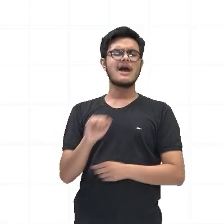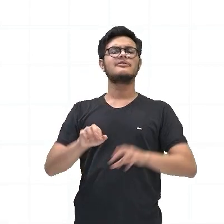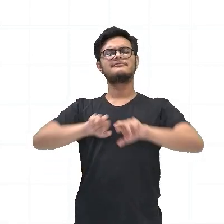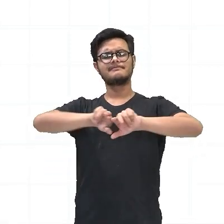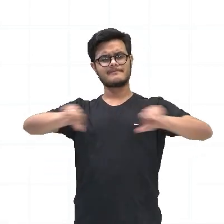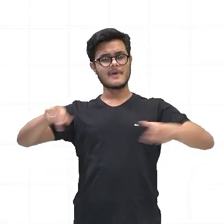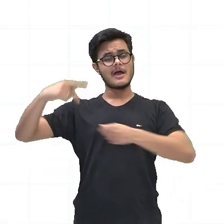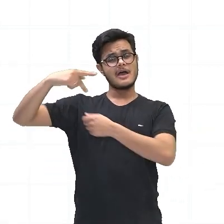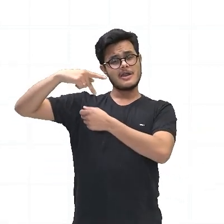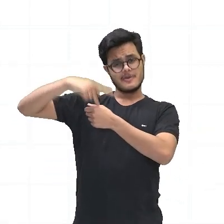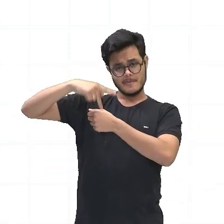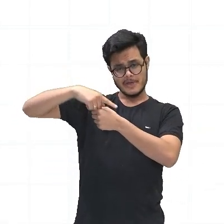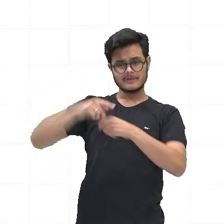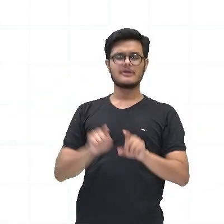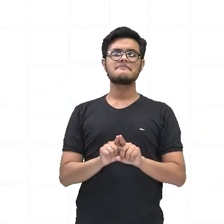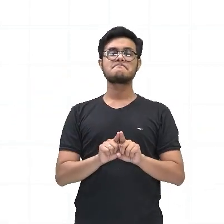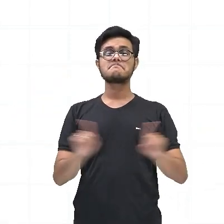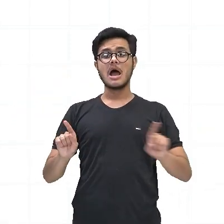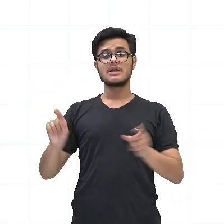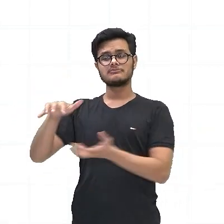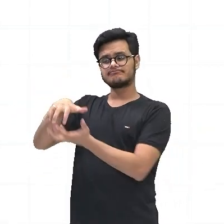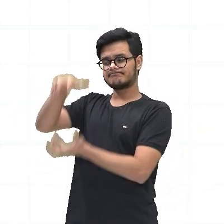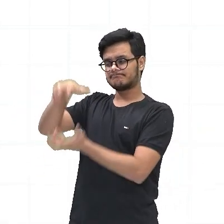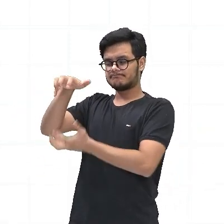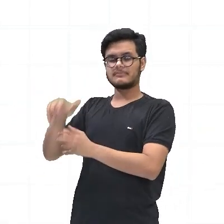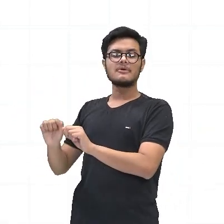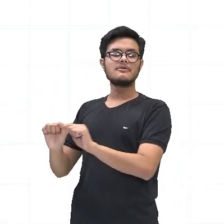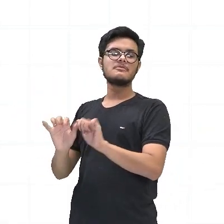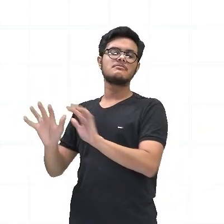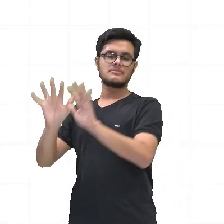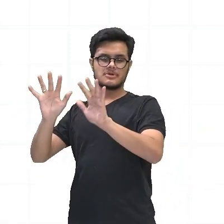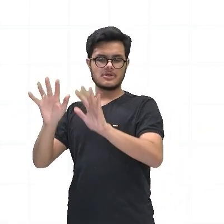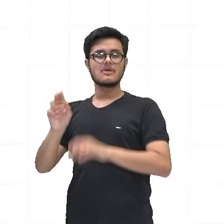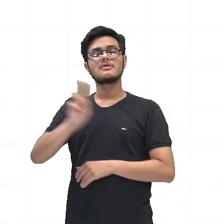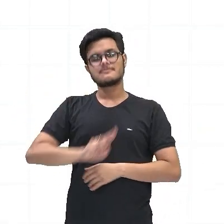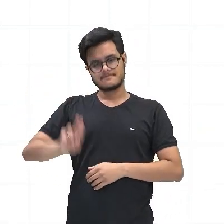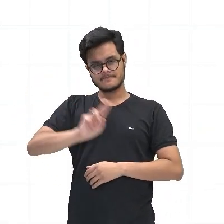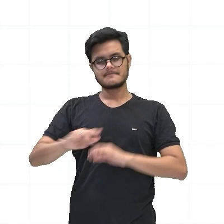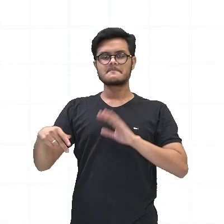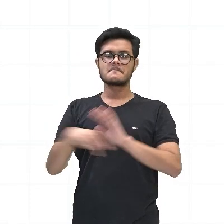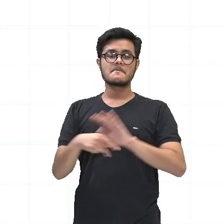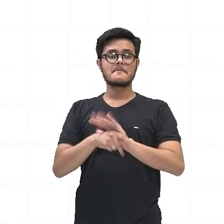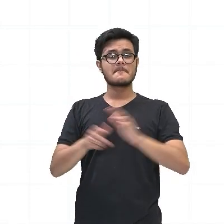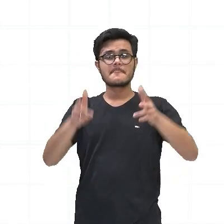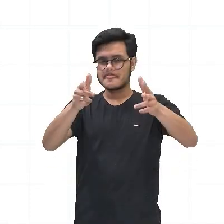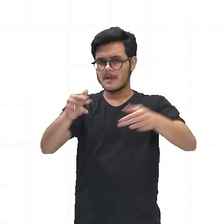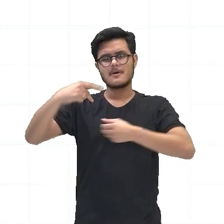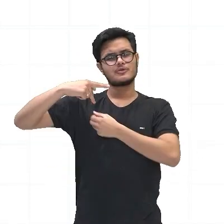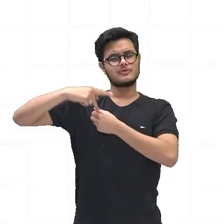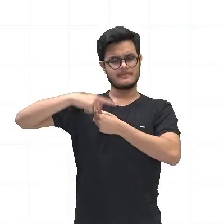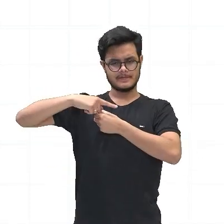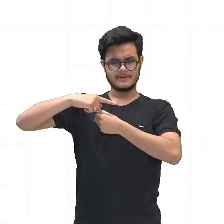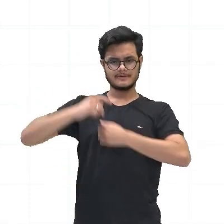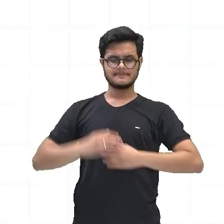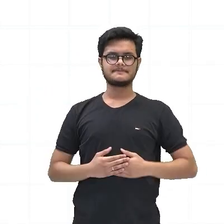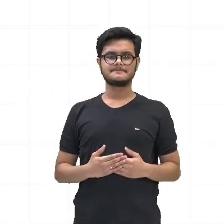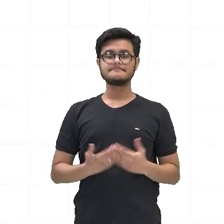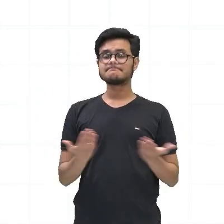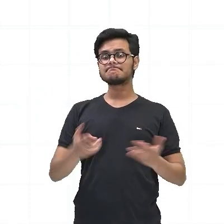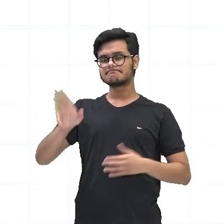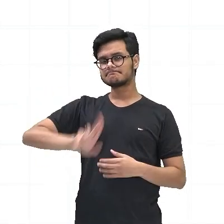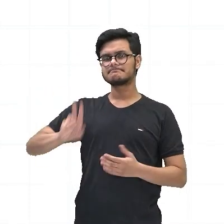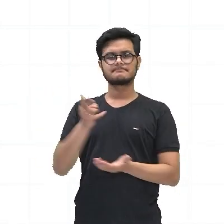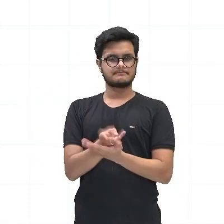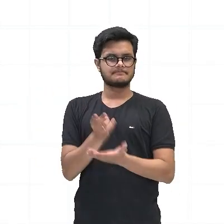gasolina, Mas o gás natural também pode ser utilizado, vem aí das mesmas fontes, E ele pode ser utilizado,